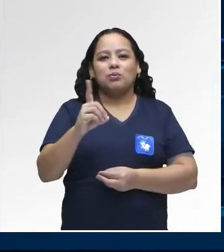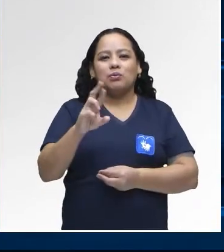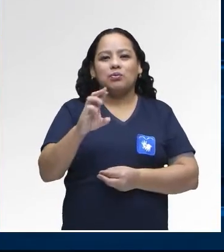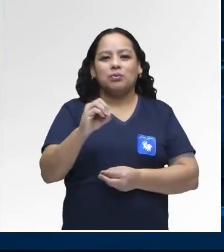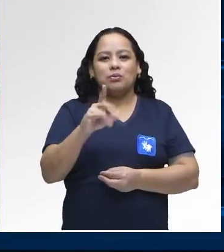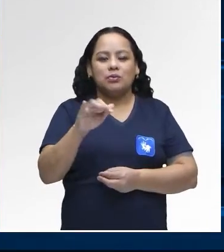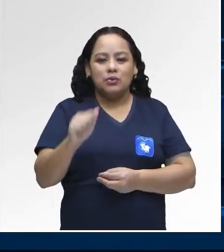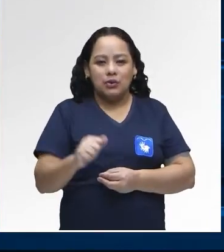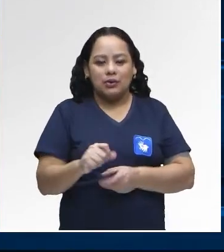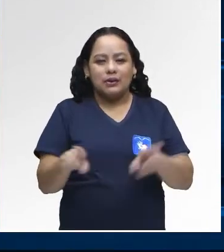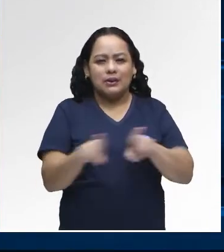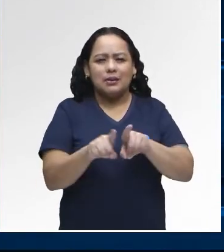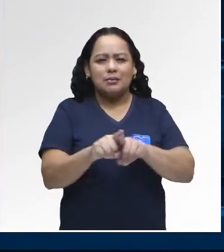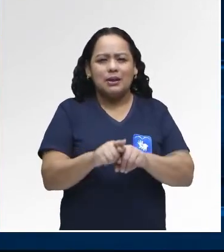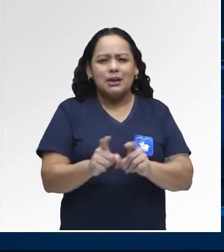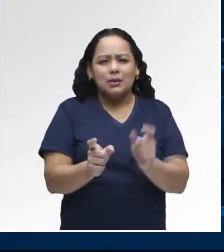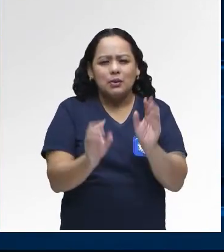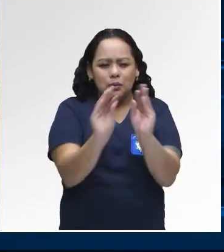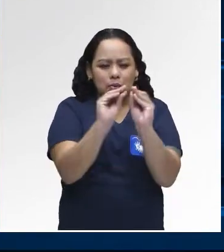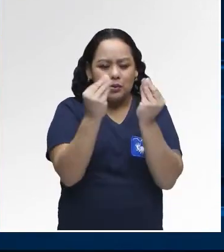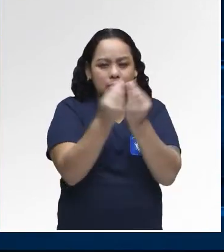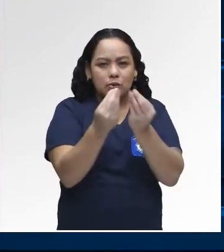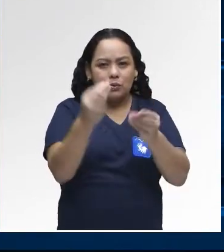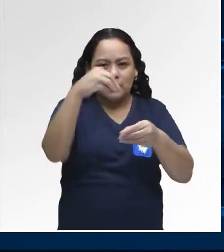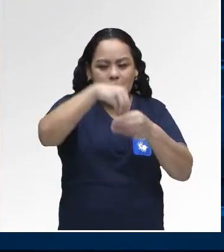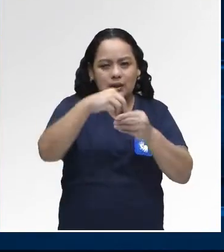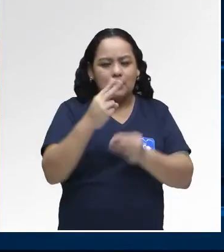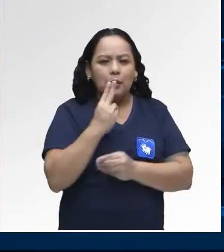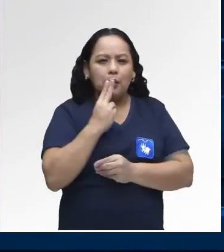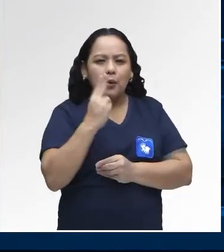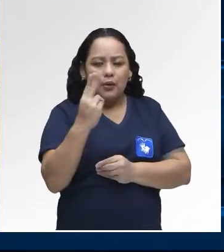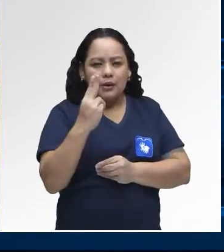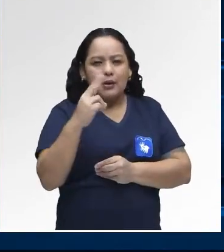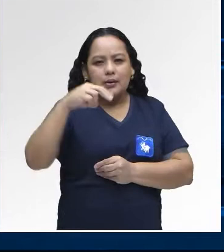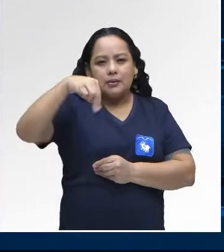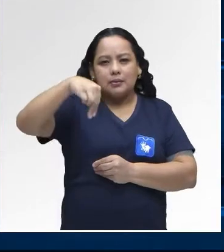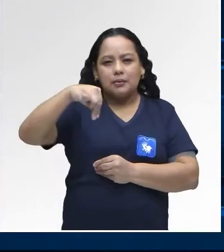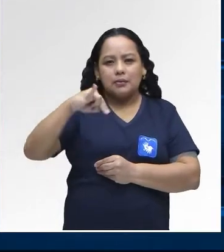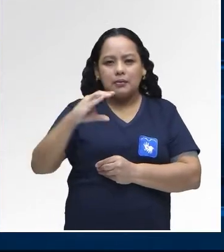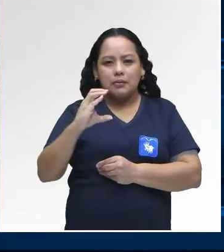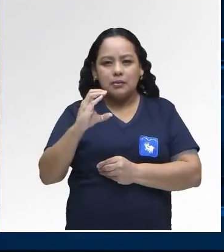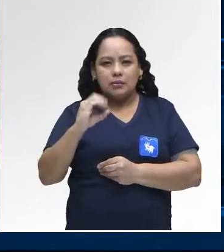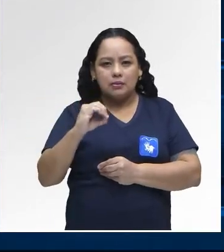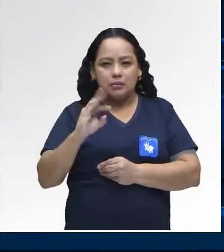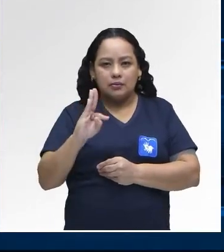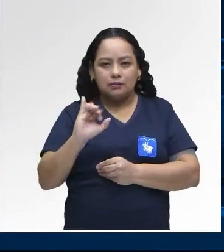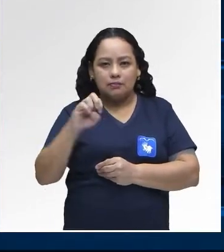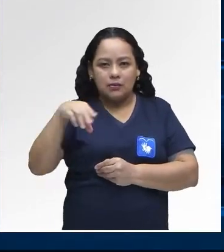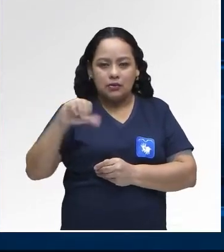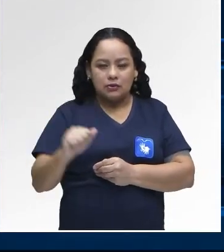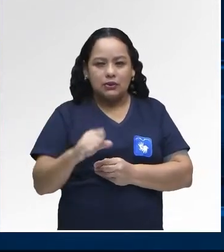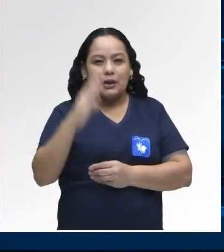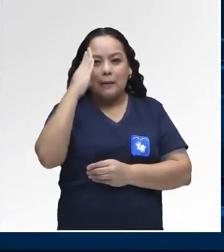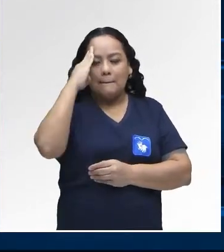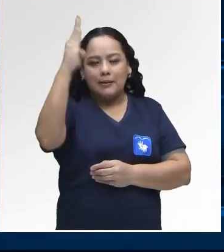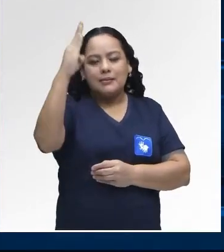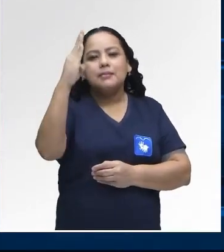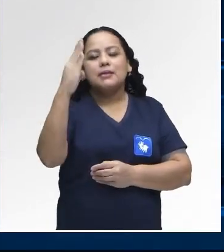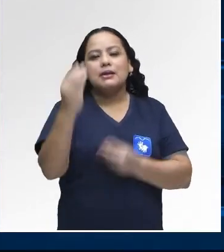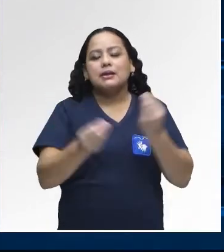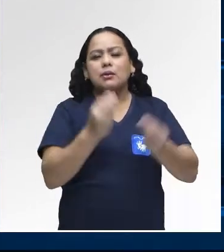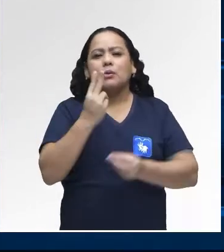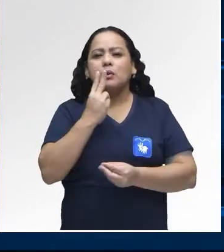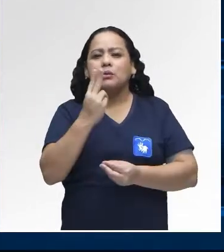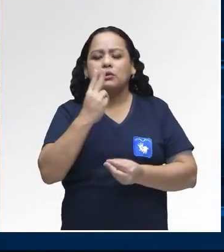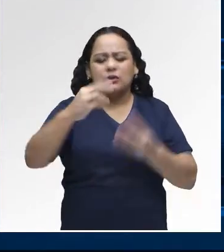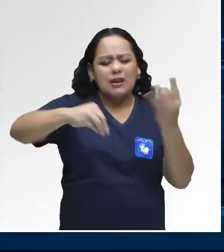um componente presente no cigarro, né? Então, que é um dos principais, o cigarro é uma mistura